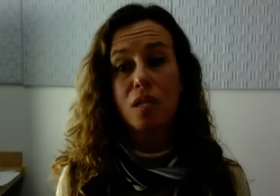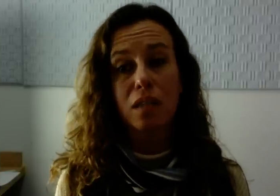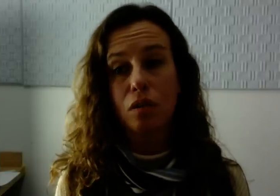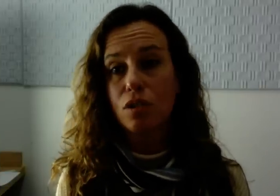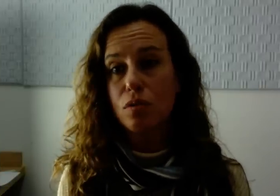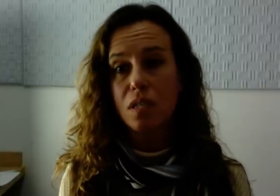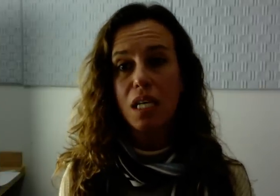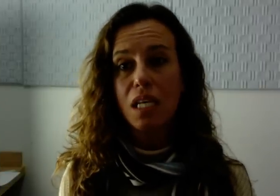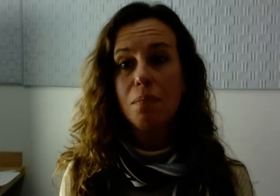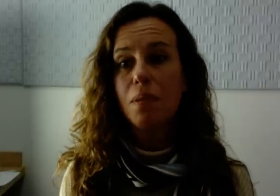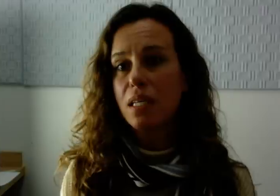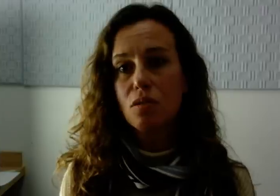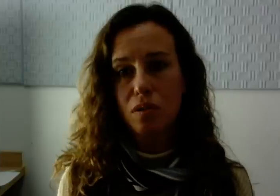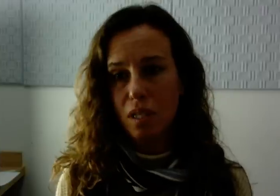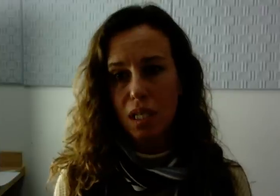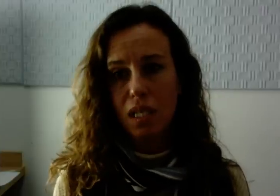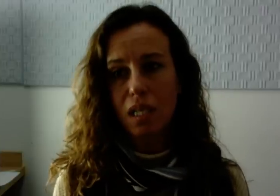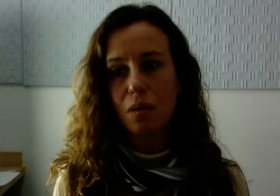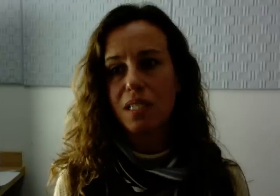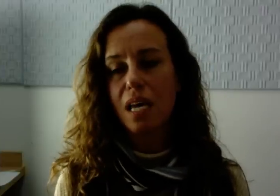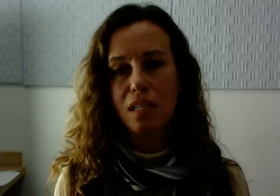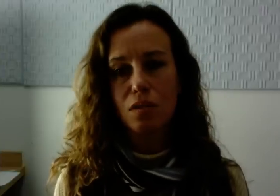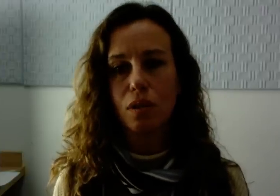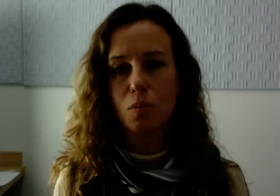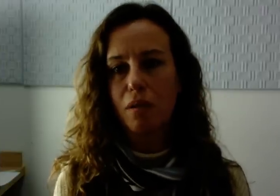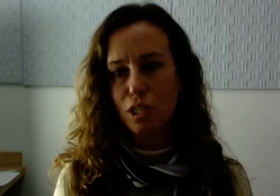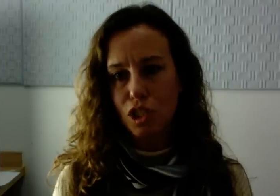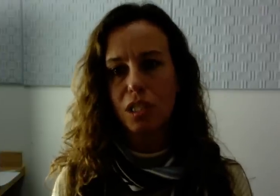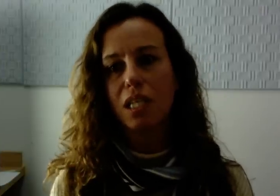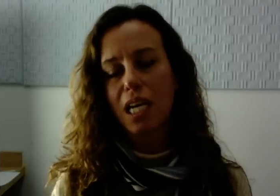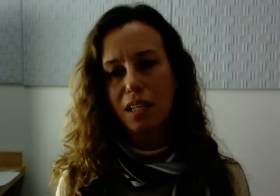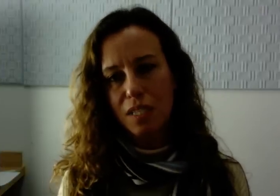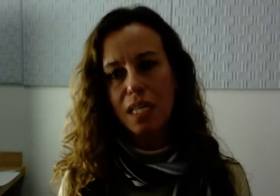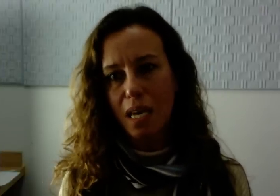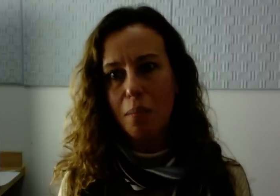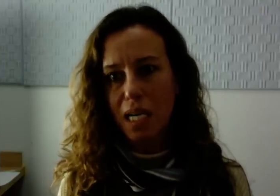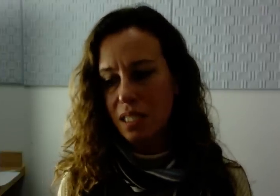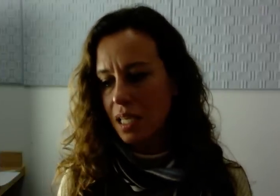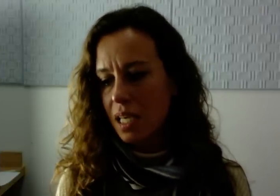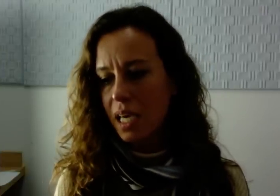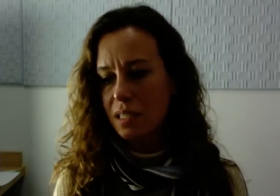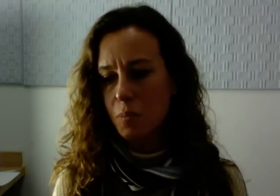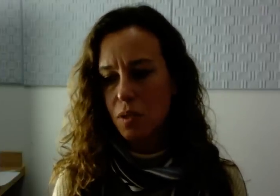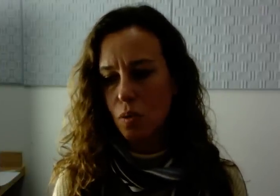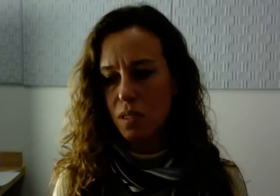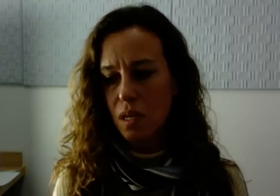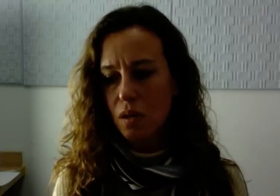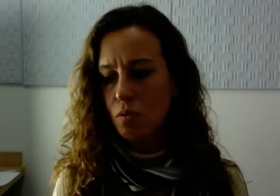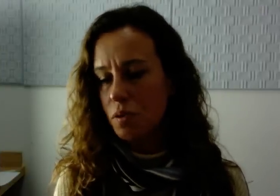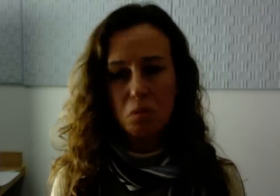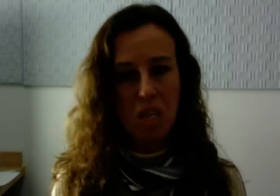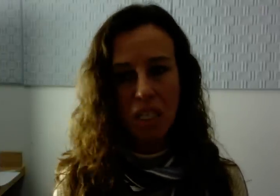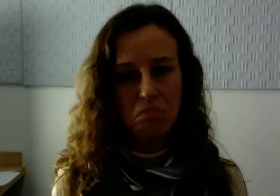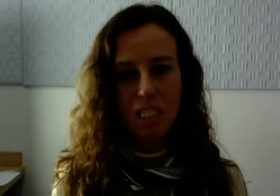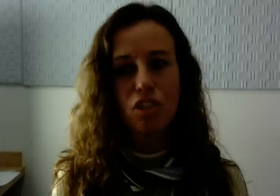recursos tecnológicos imensos que que dão acesso eu espero que a gente cada vez tenha mais que essas pessoas